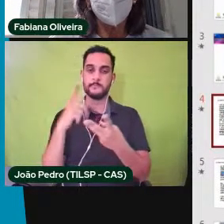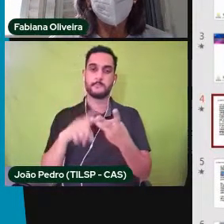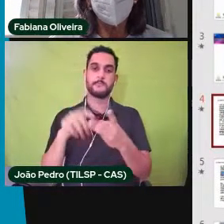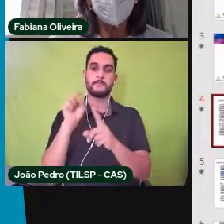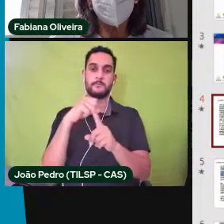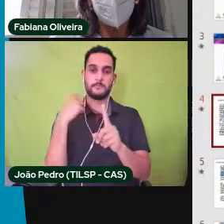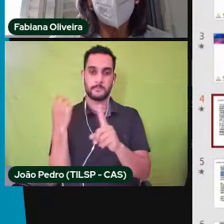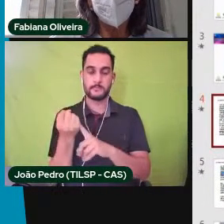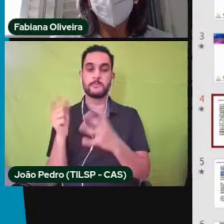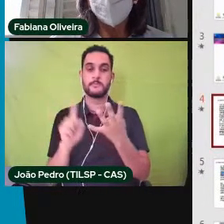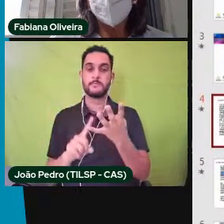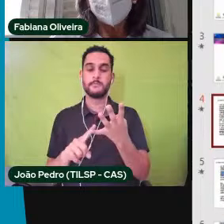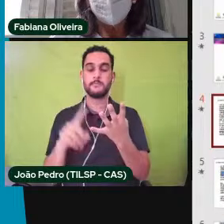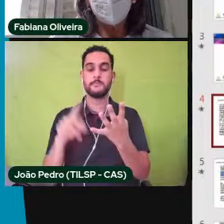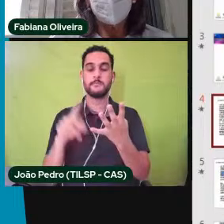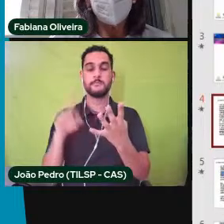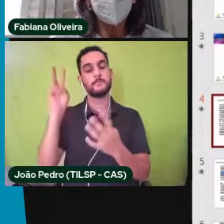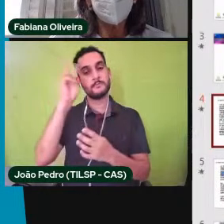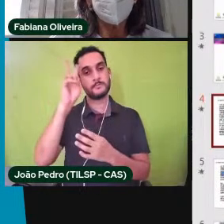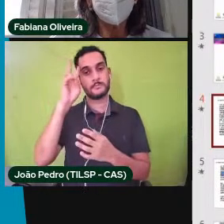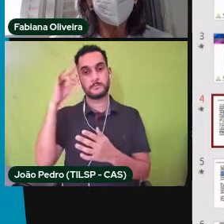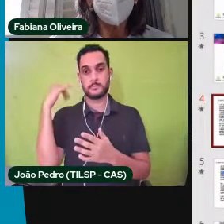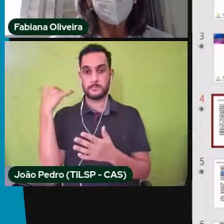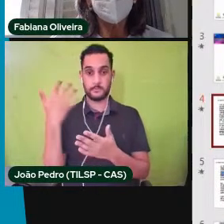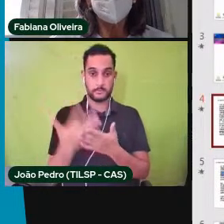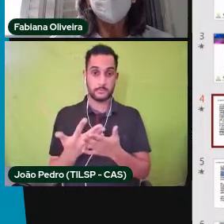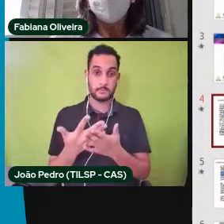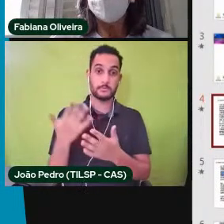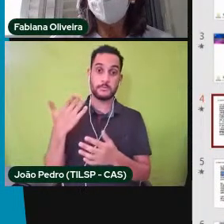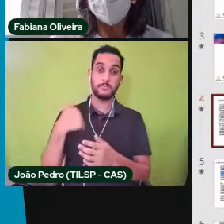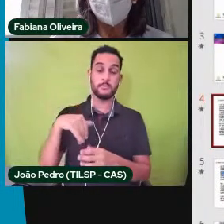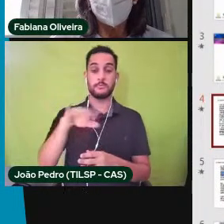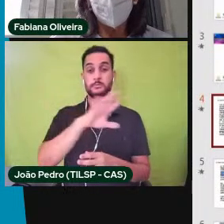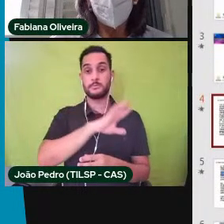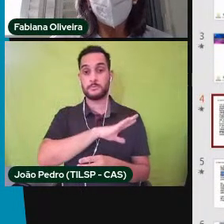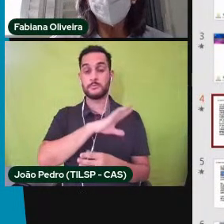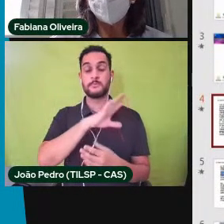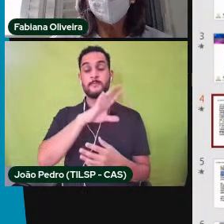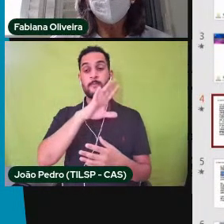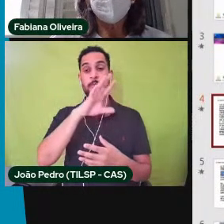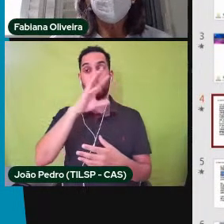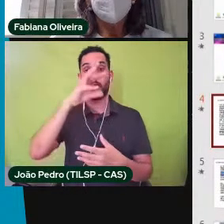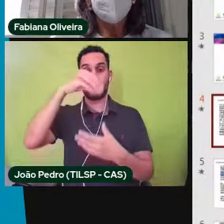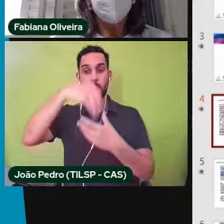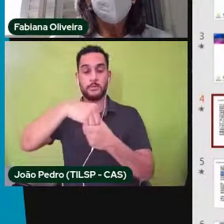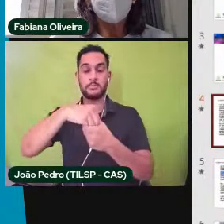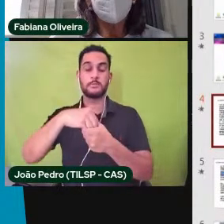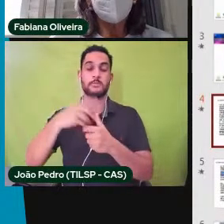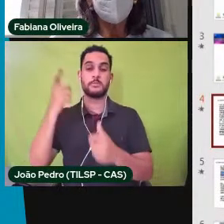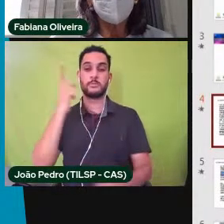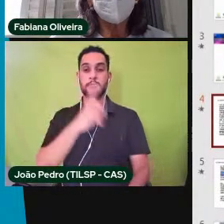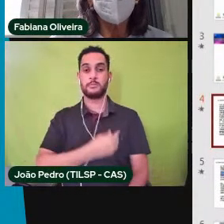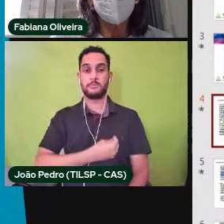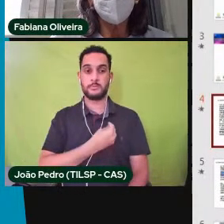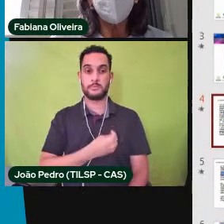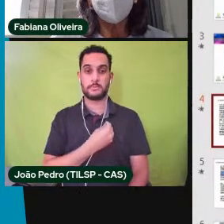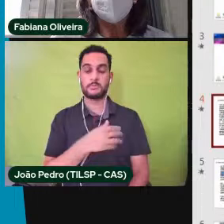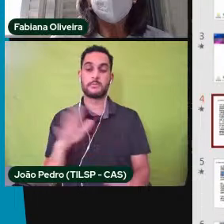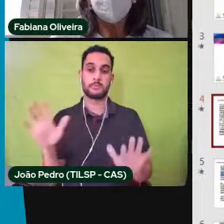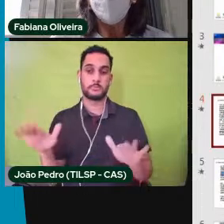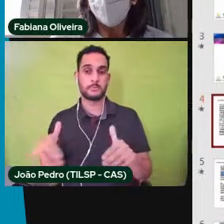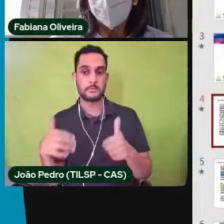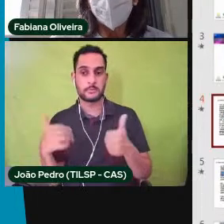todos estamos mergulhados para a construção de uma vida melhor, para uma